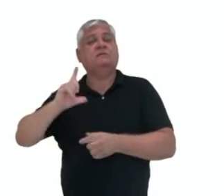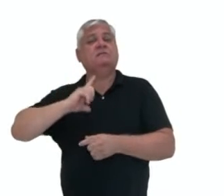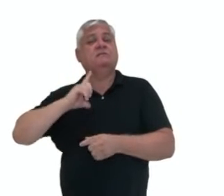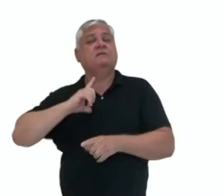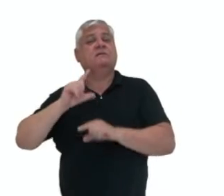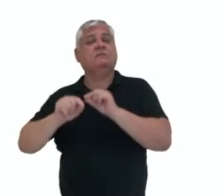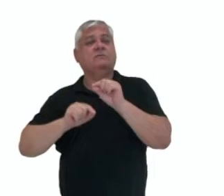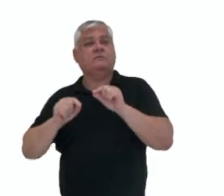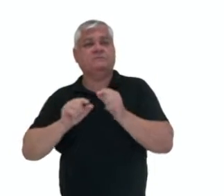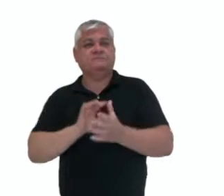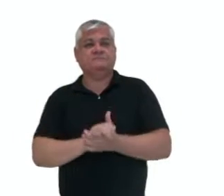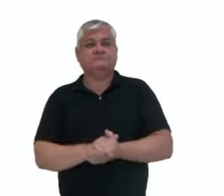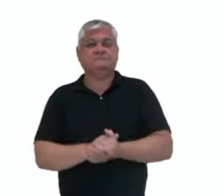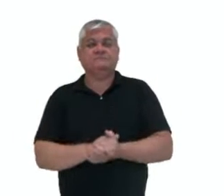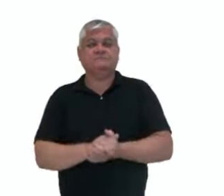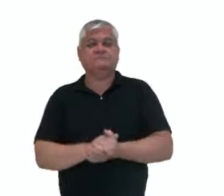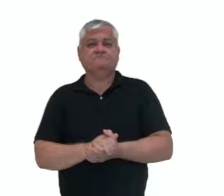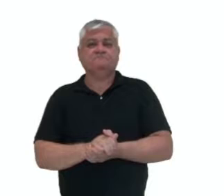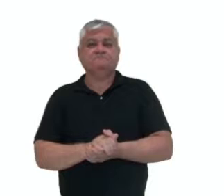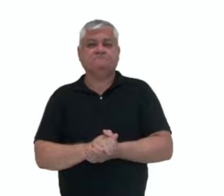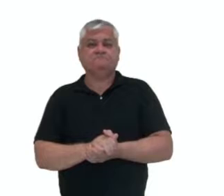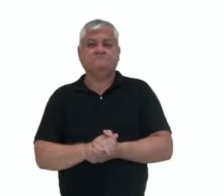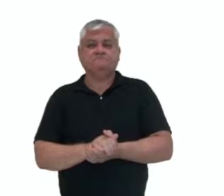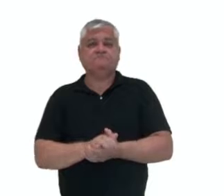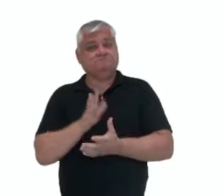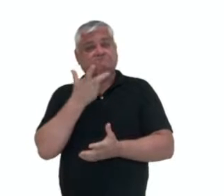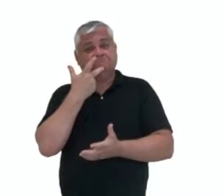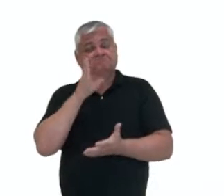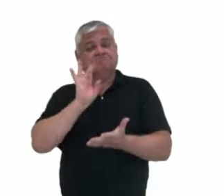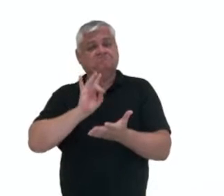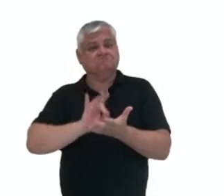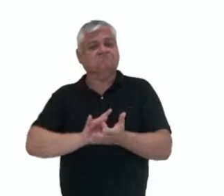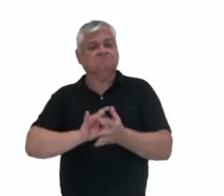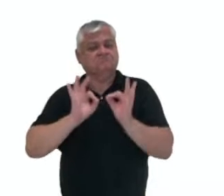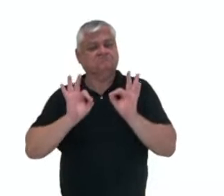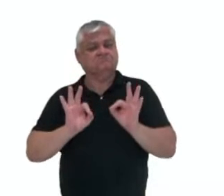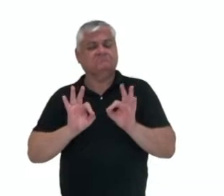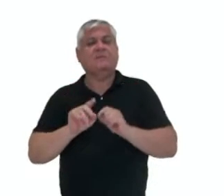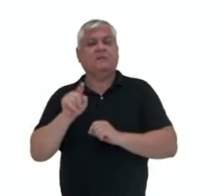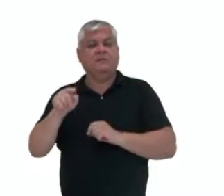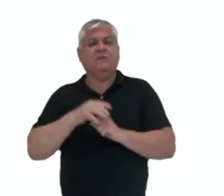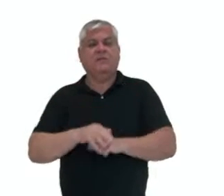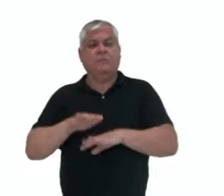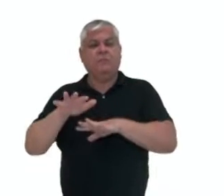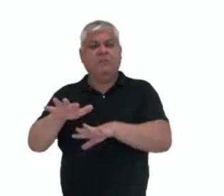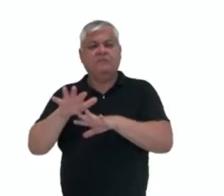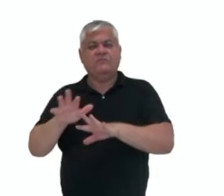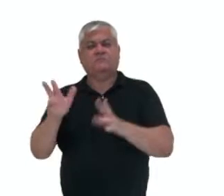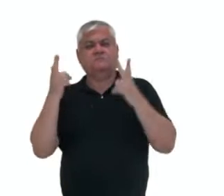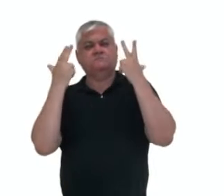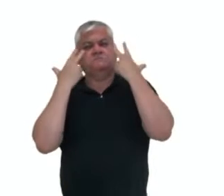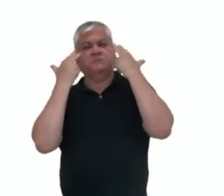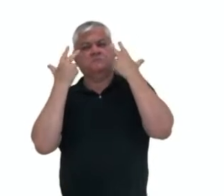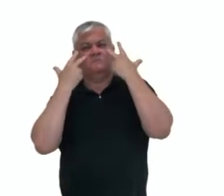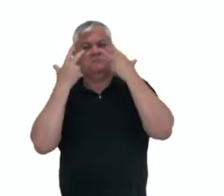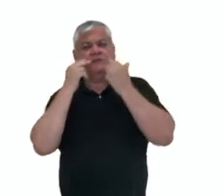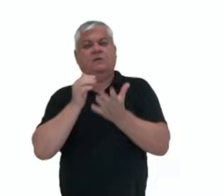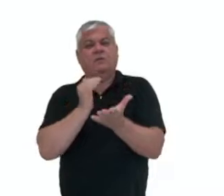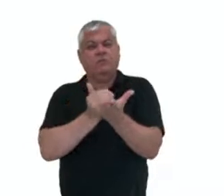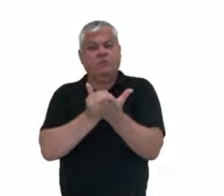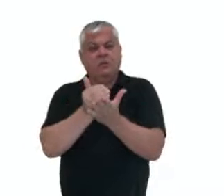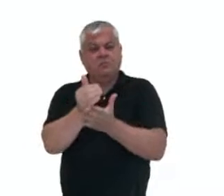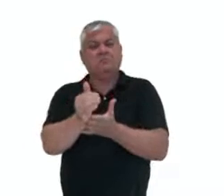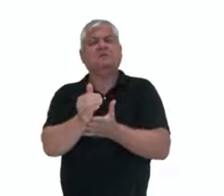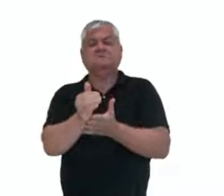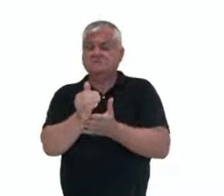se adivinhar. Pode-se afirmar com segurança que um movimento espontâneo com tal pauta já se inicia